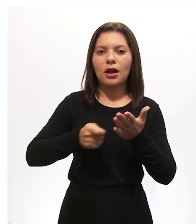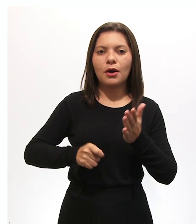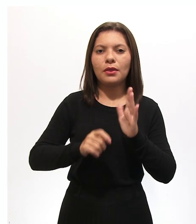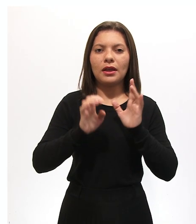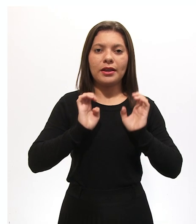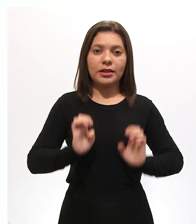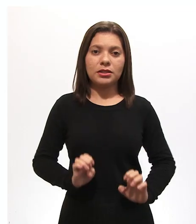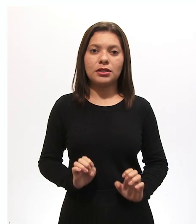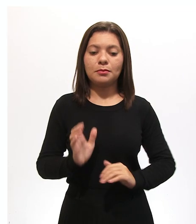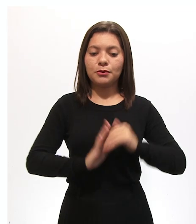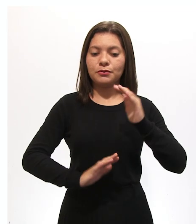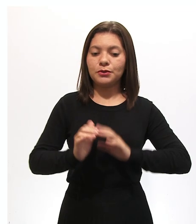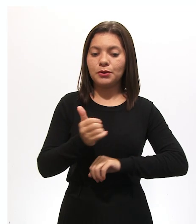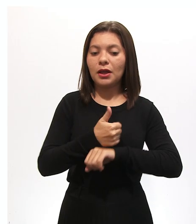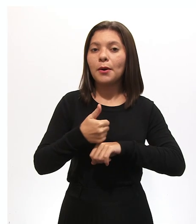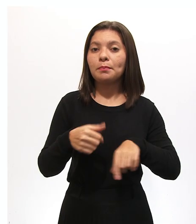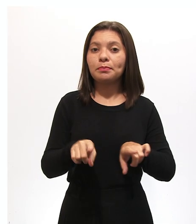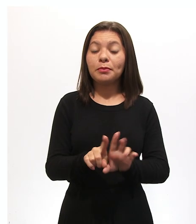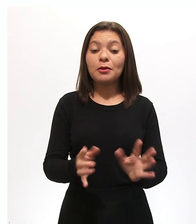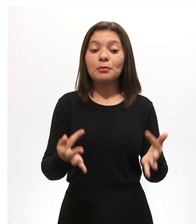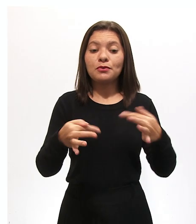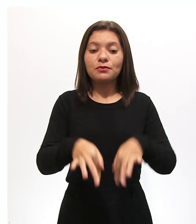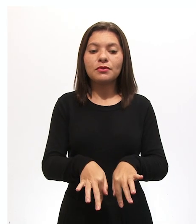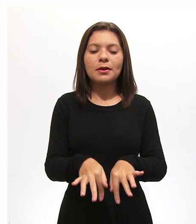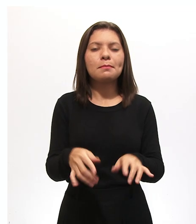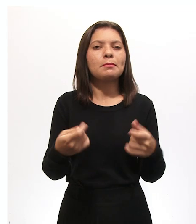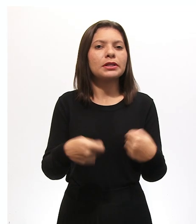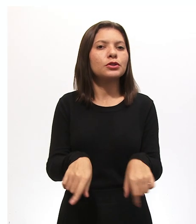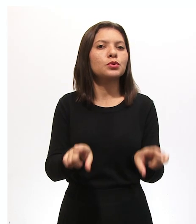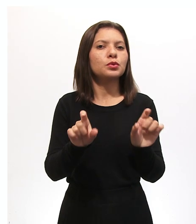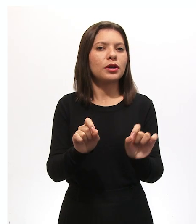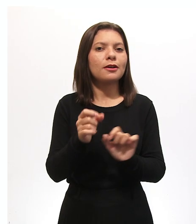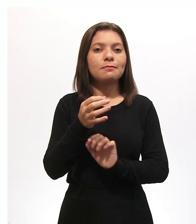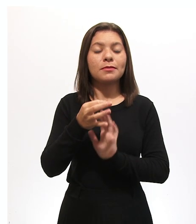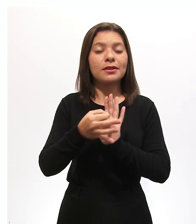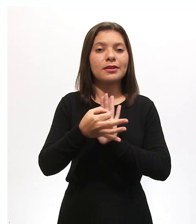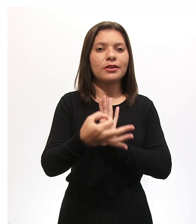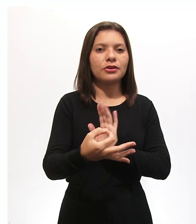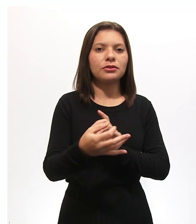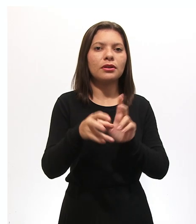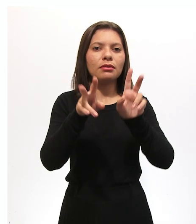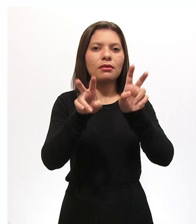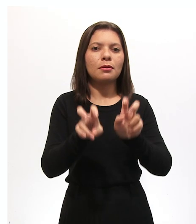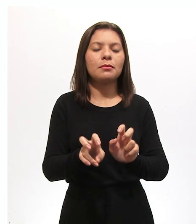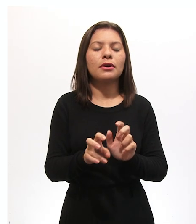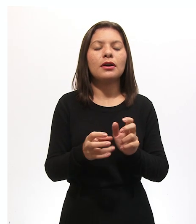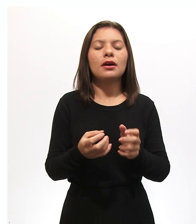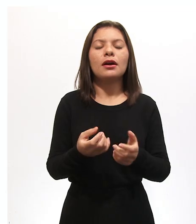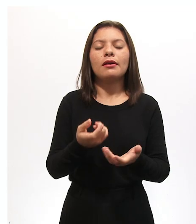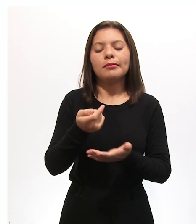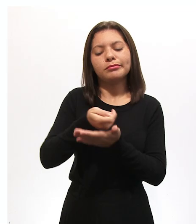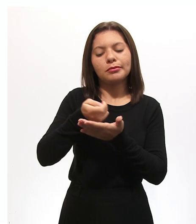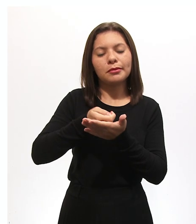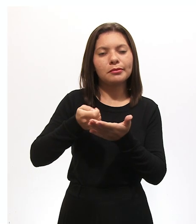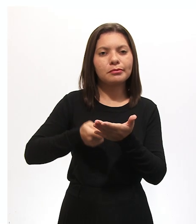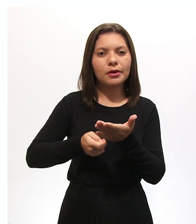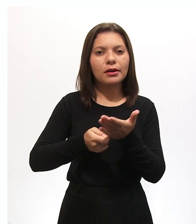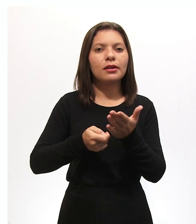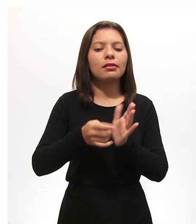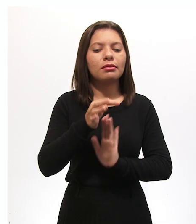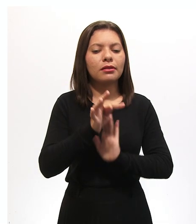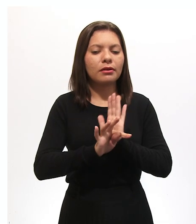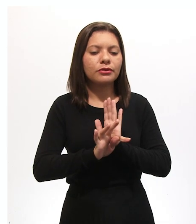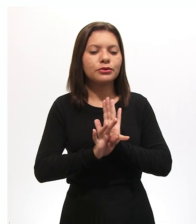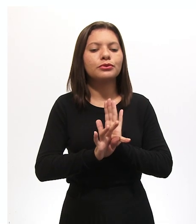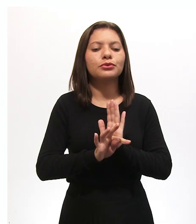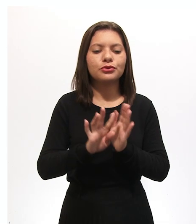e, por fim, caro aluno, criar visão crítica sobre a produção de conteúdos